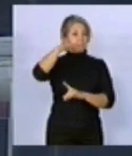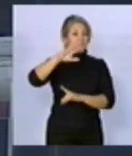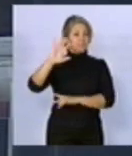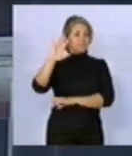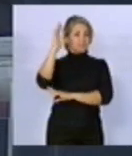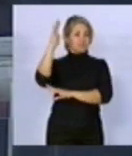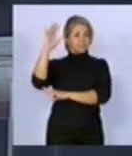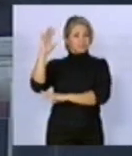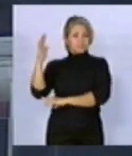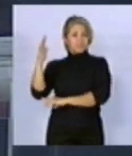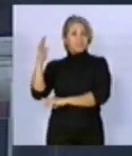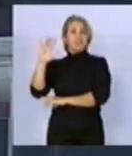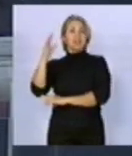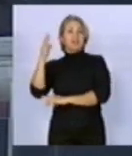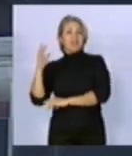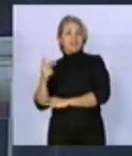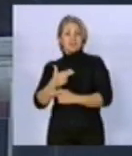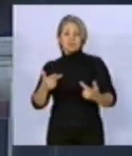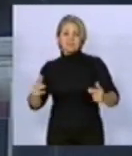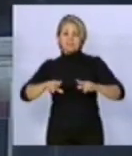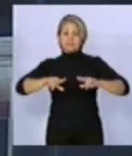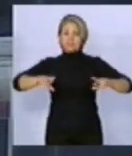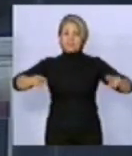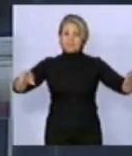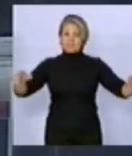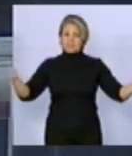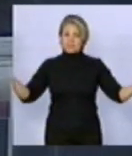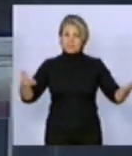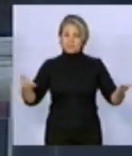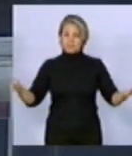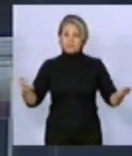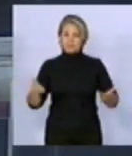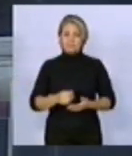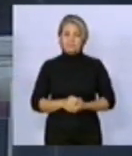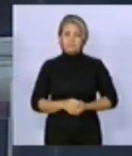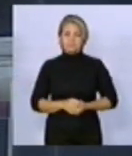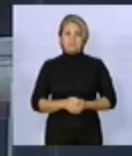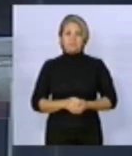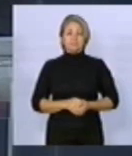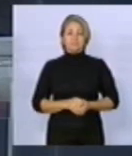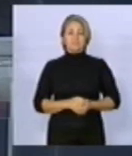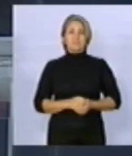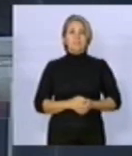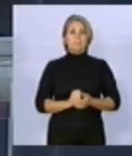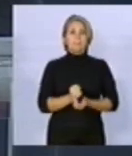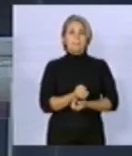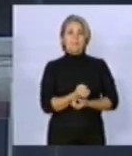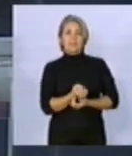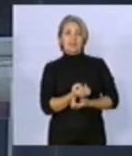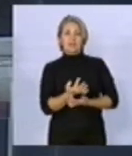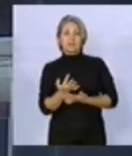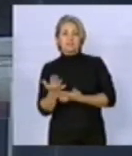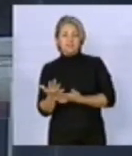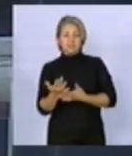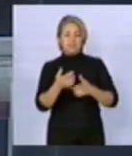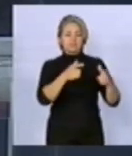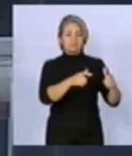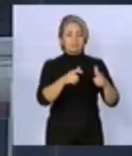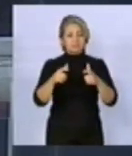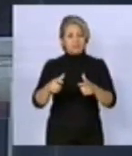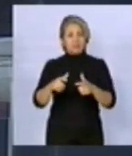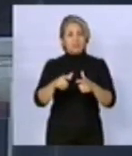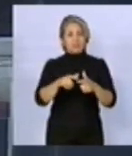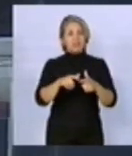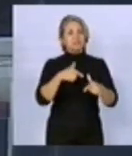era uma coisa assim um pouco diferenciada dos demais o dados da microrregião da atuação da sua hoje